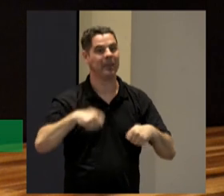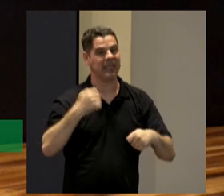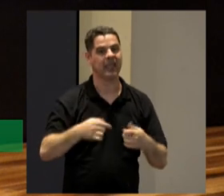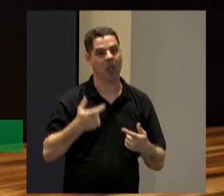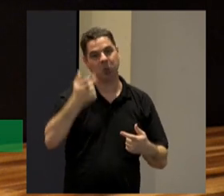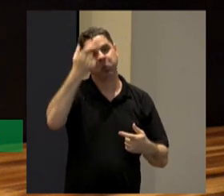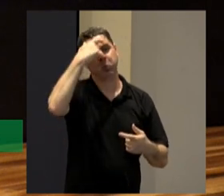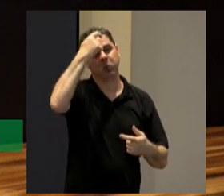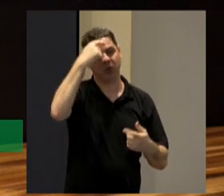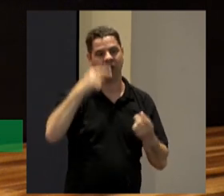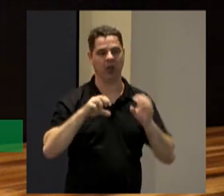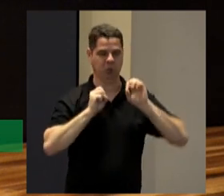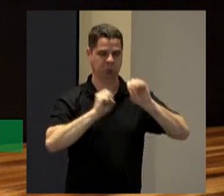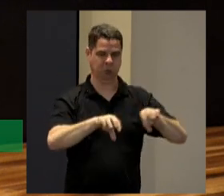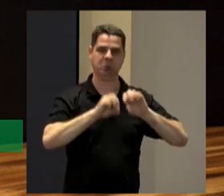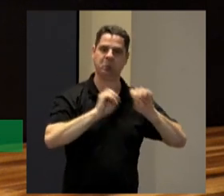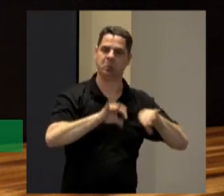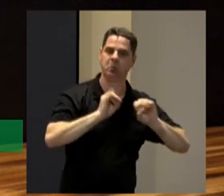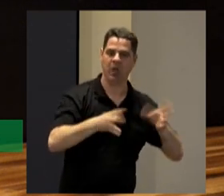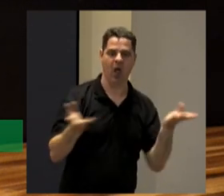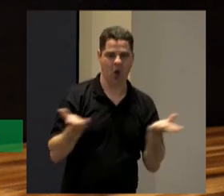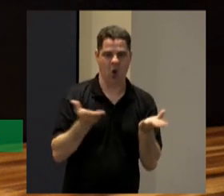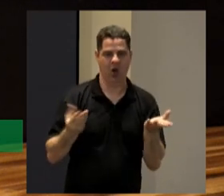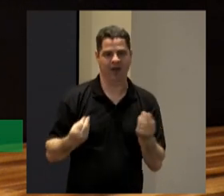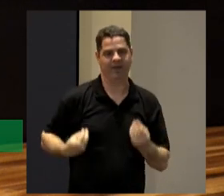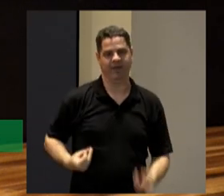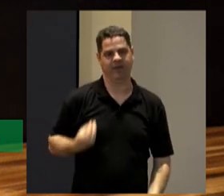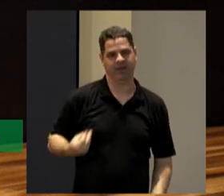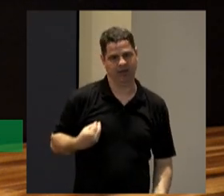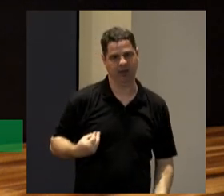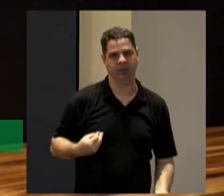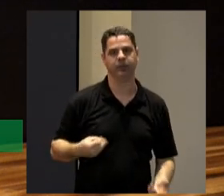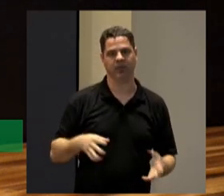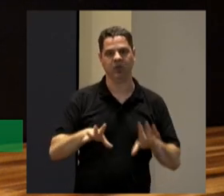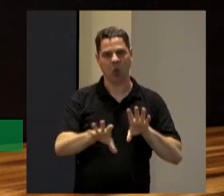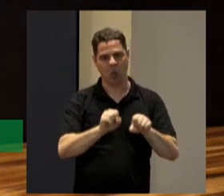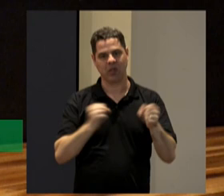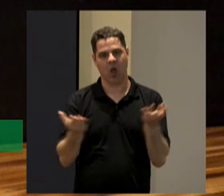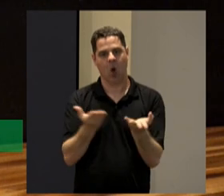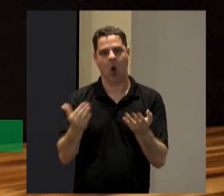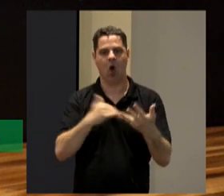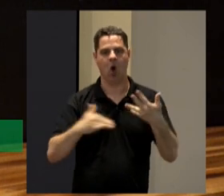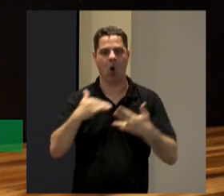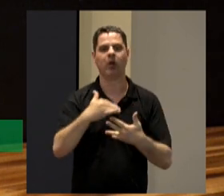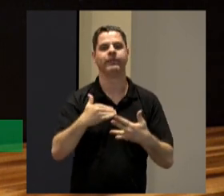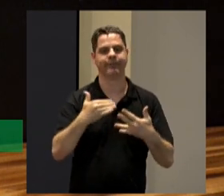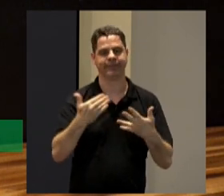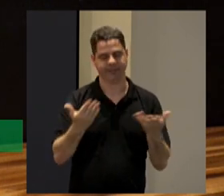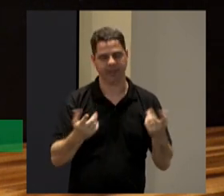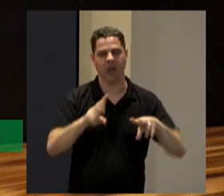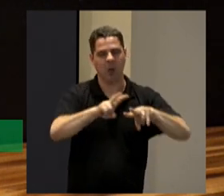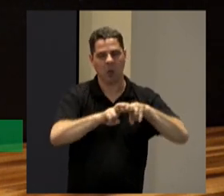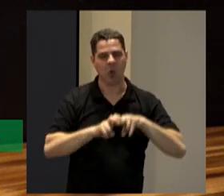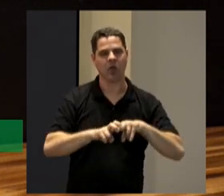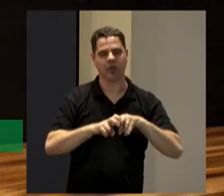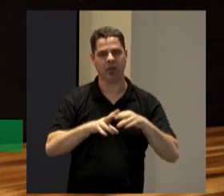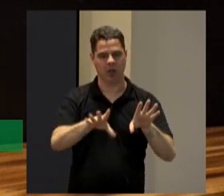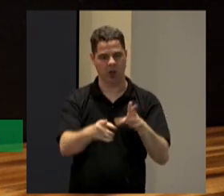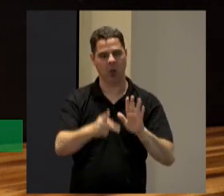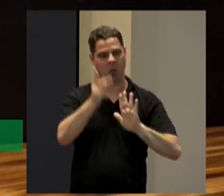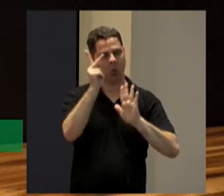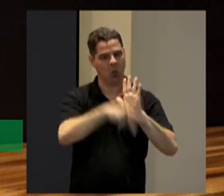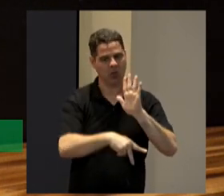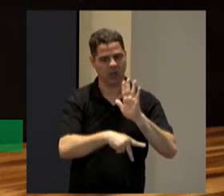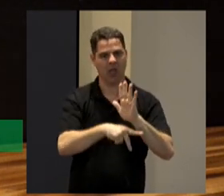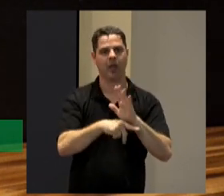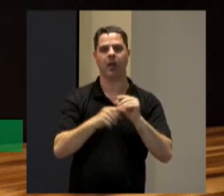dessa intervenção qualificada, como aqui está havendo qualificação. Dessa continuidade, contido no projeto, que era a questão